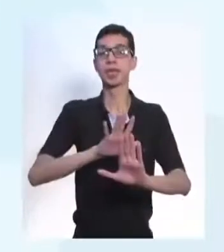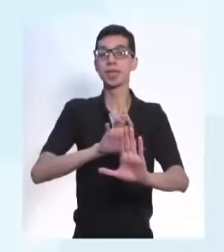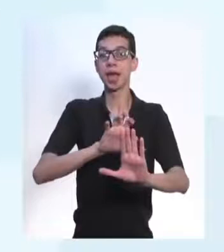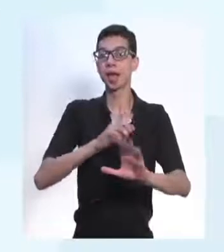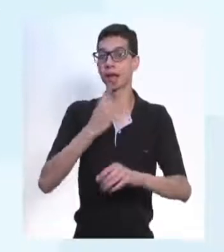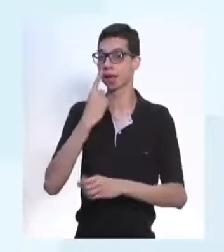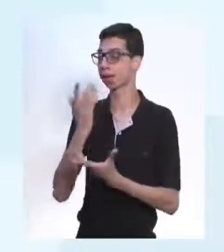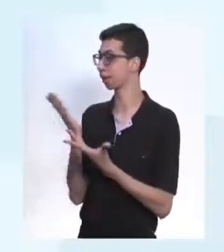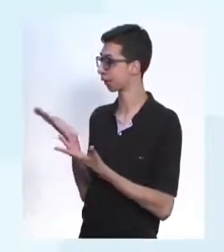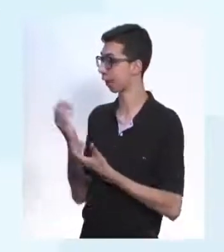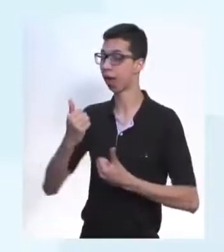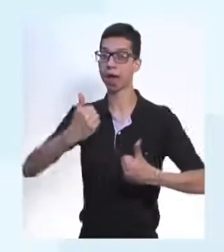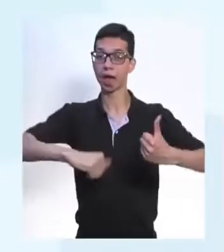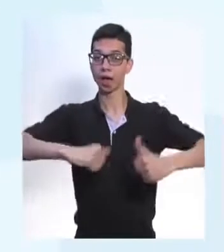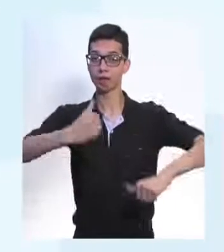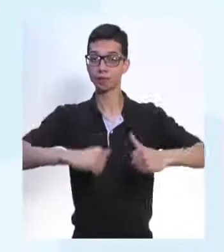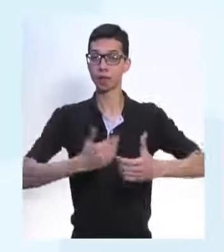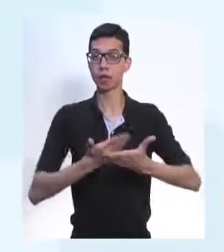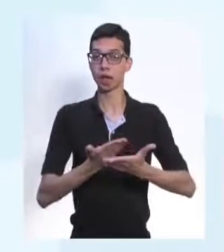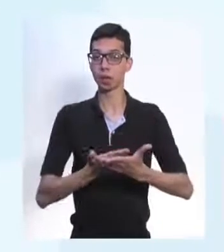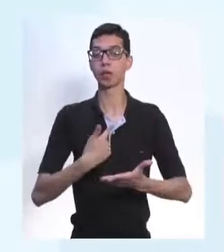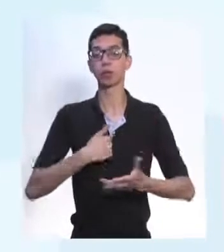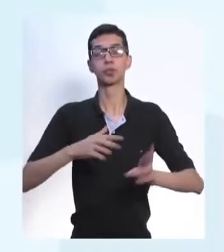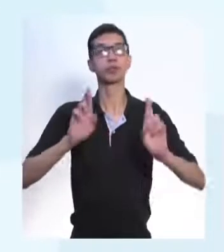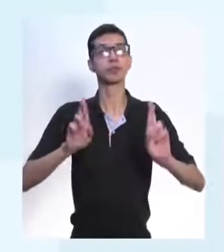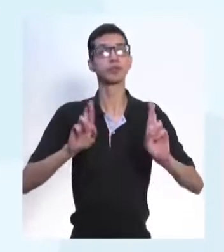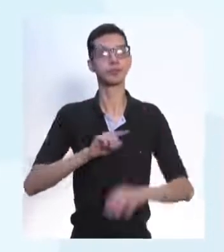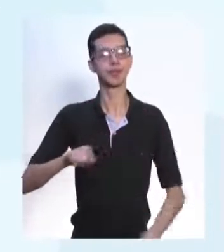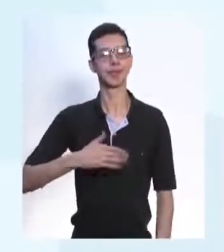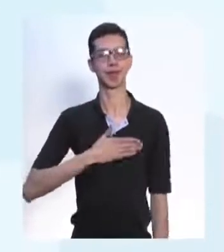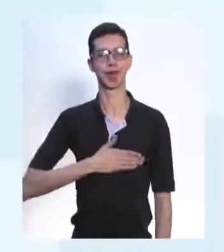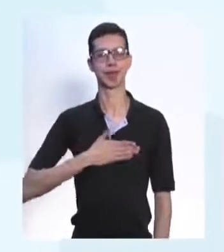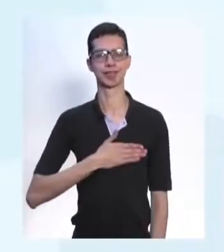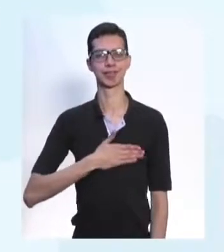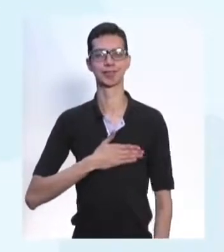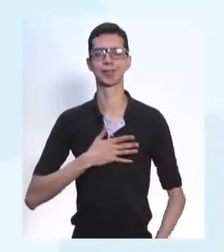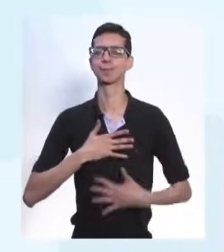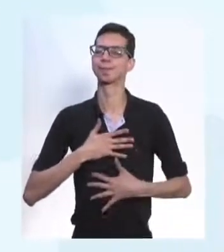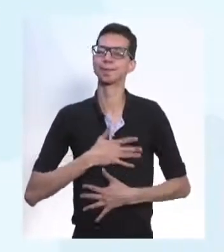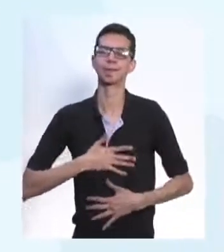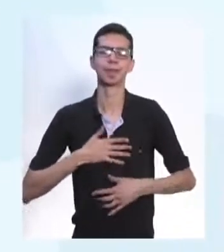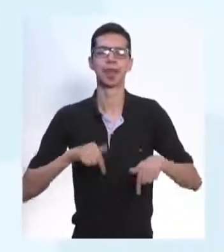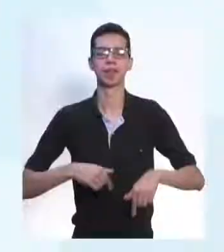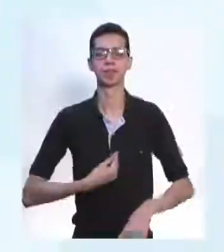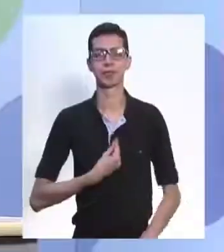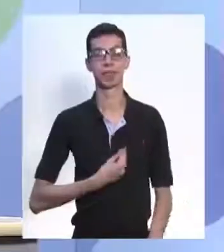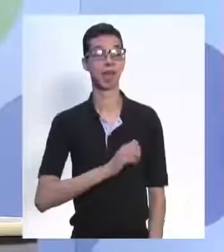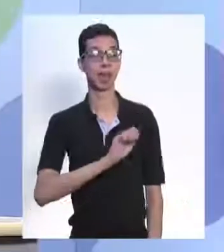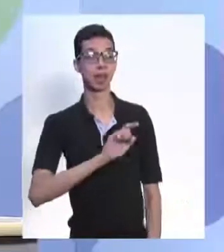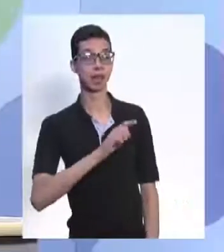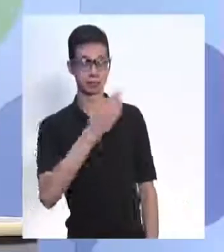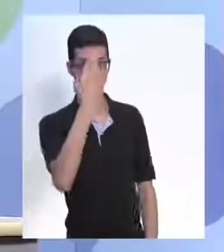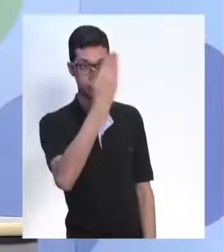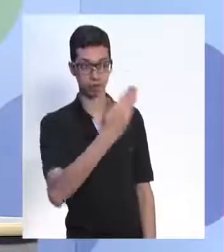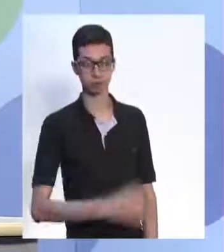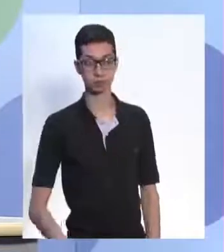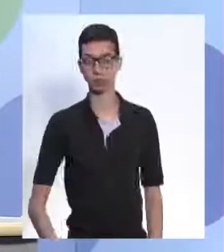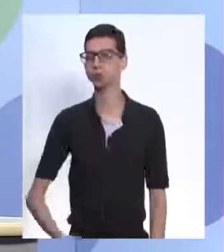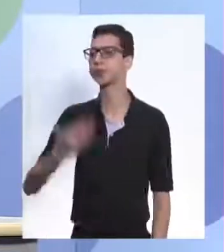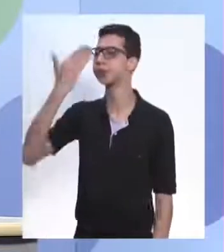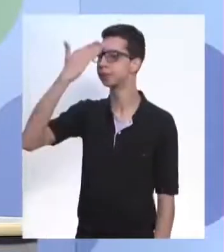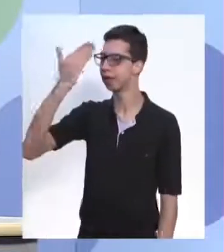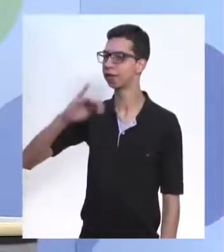aula. Espero que vocês tenham gostado. Foi um prazer estar aqui com vocês. Ale, muito obrigado. Obrigada, Jonas.